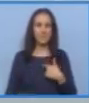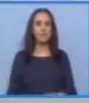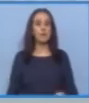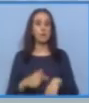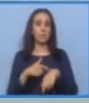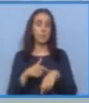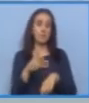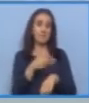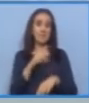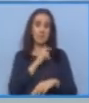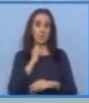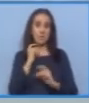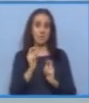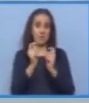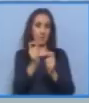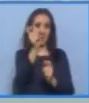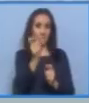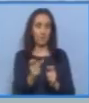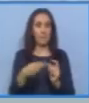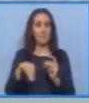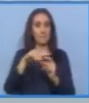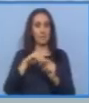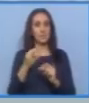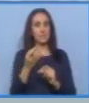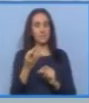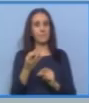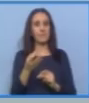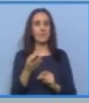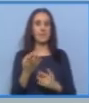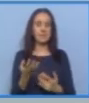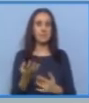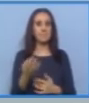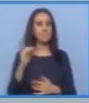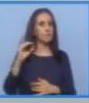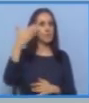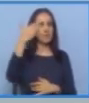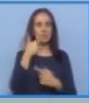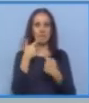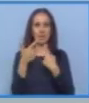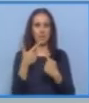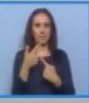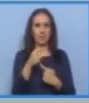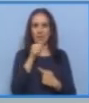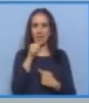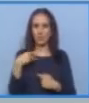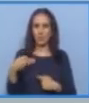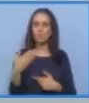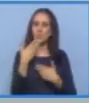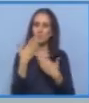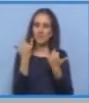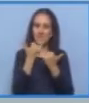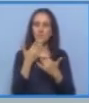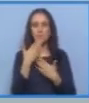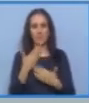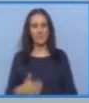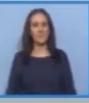da ordenação sacerdotal, seja também essa prioridade ao diálogo que coloca em todos os dias. Muito obrigado e felicidades.